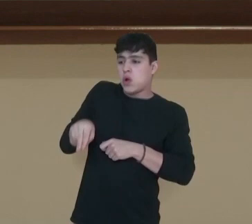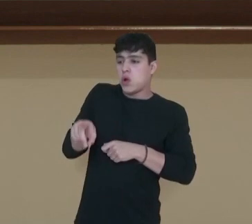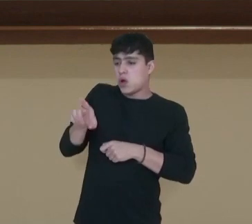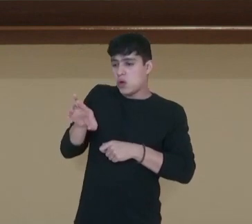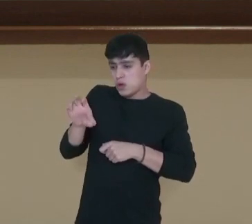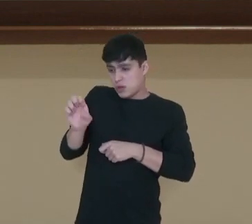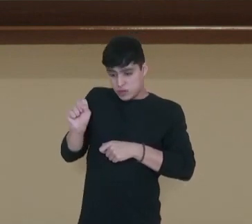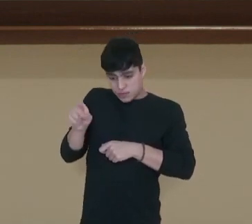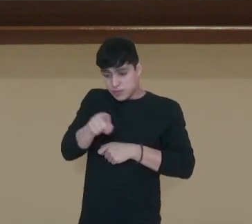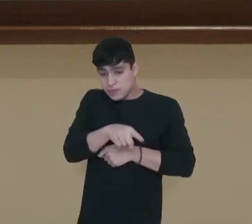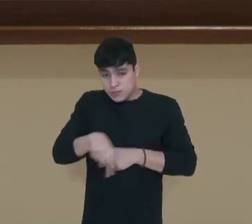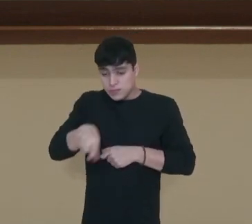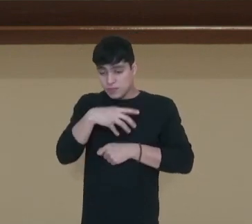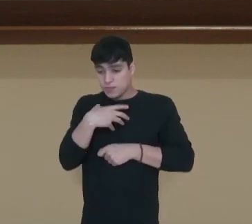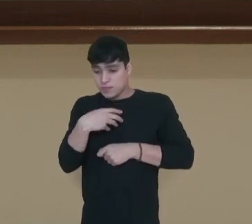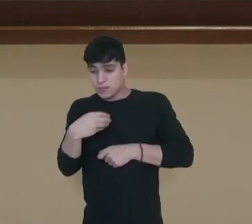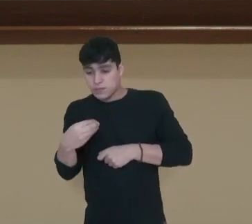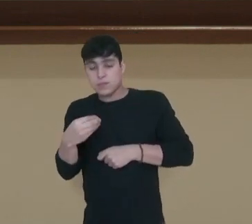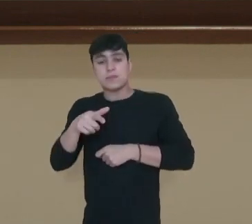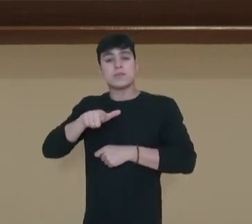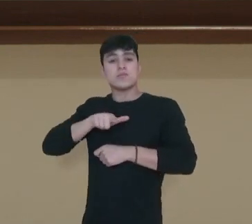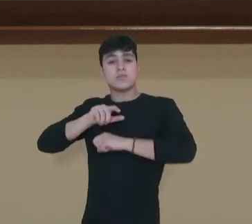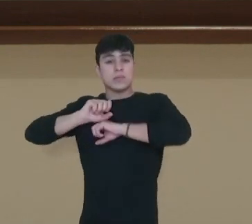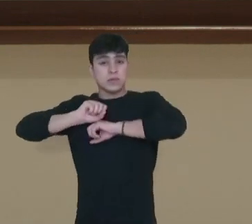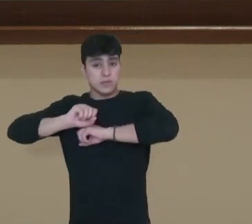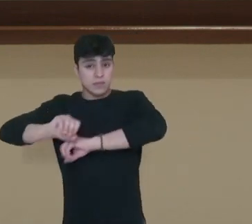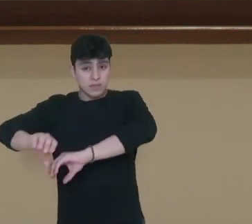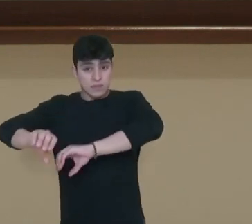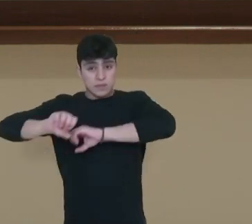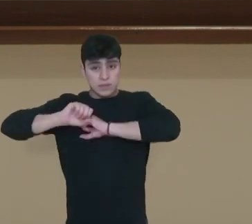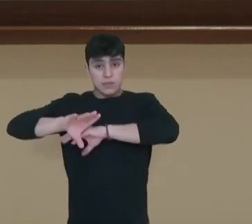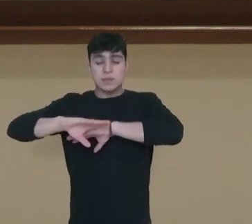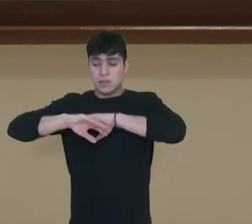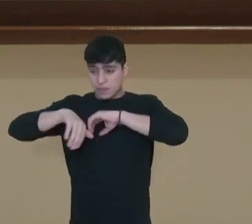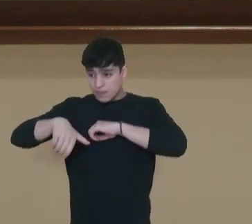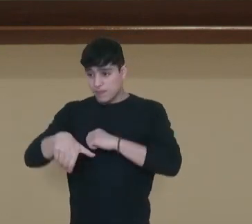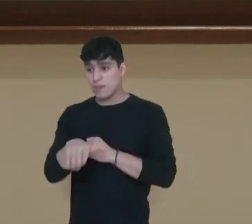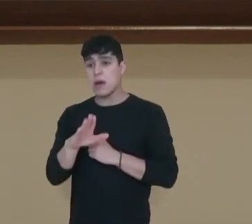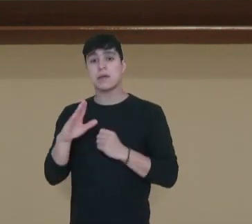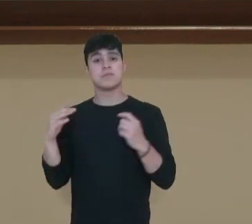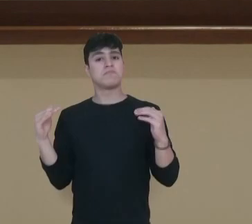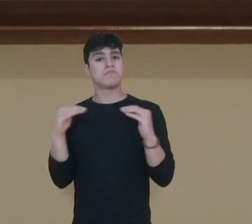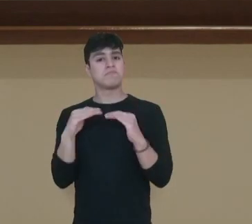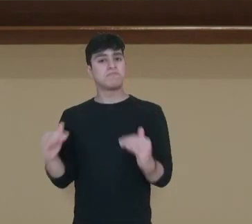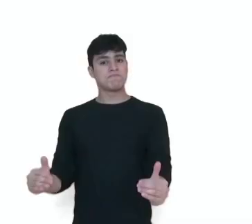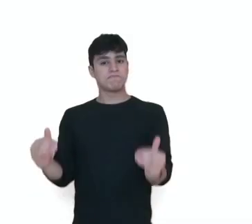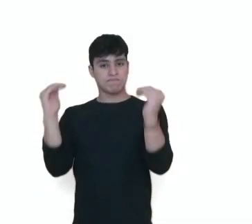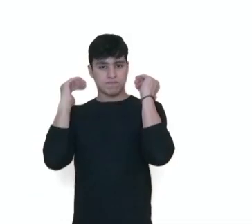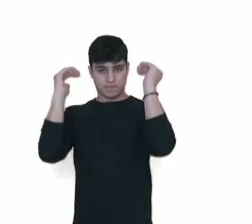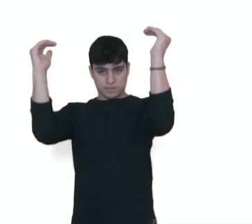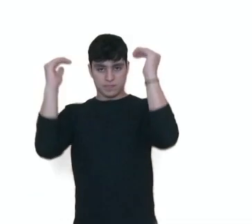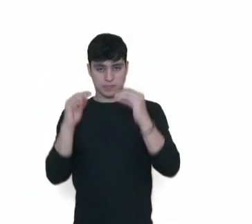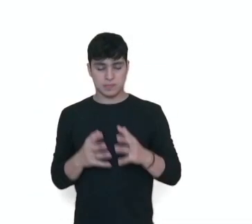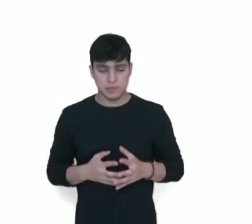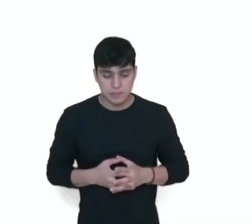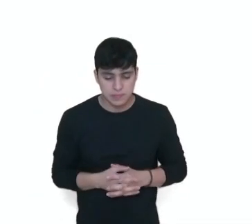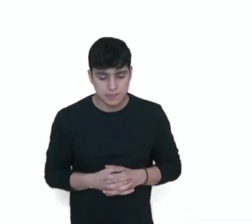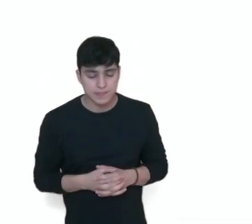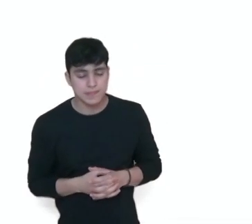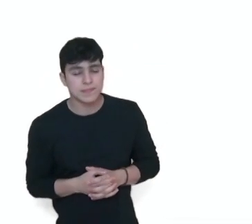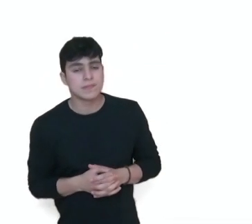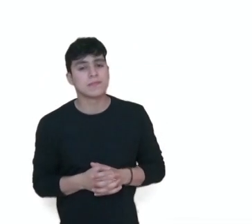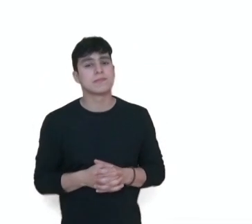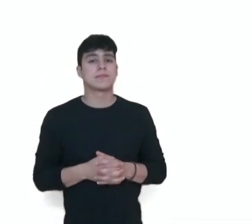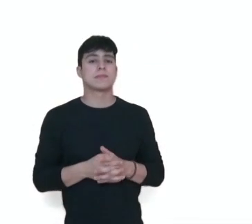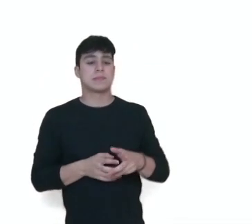então uma educação, do que eles chamavam uma educação mais apropriada, né? Bom, a gente vai ver que eles